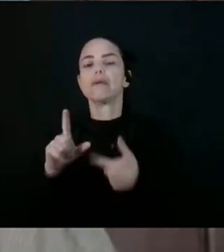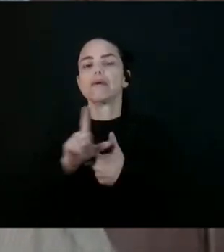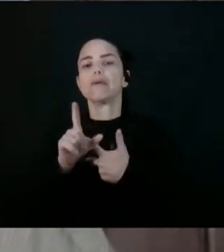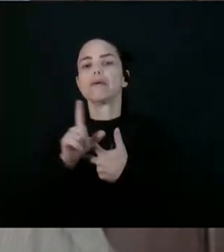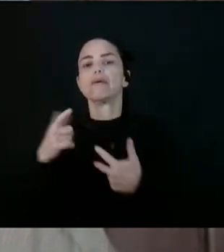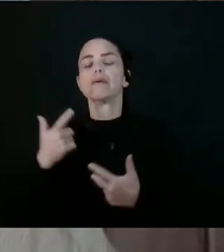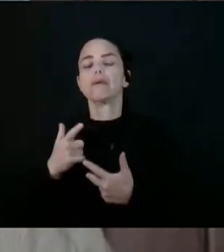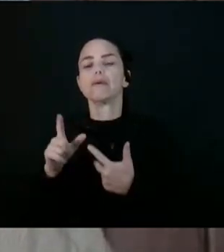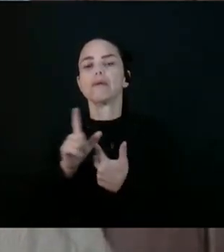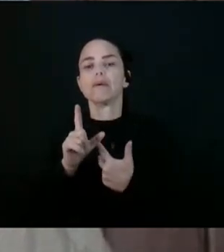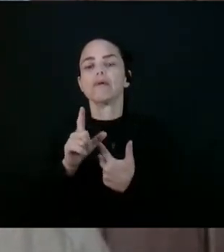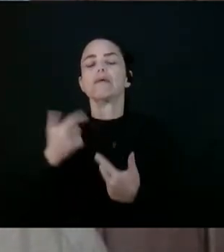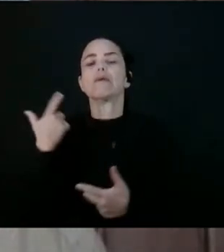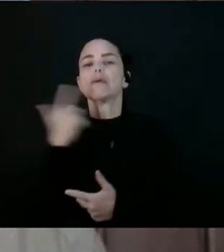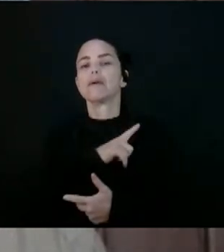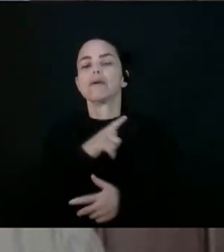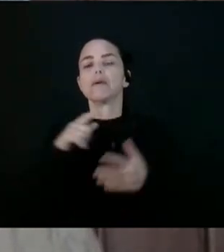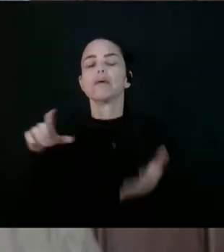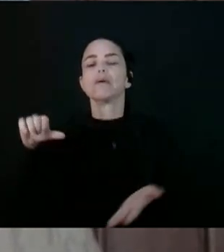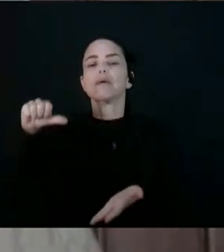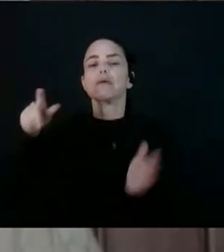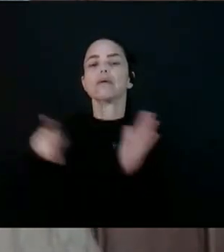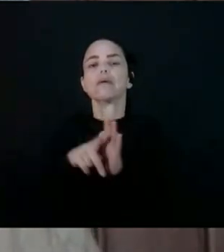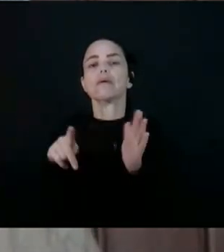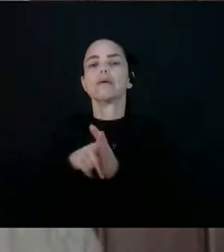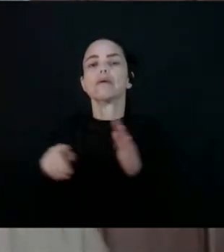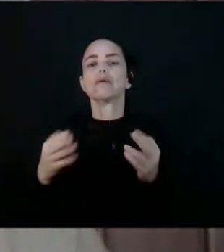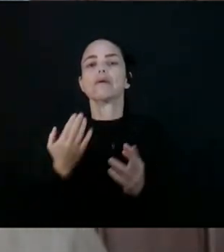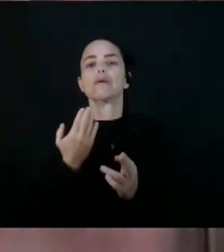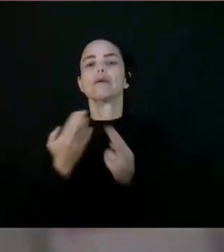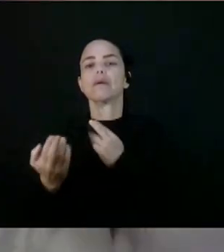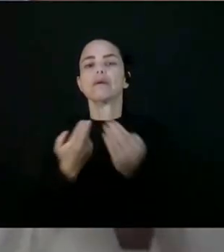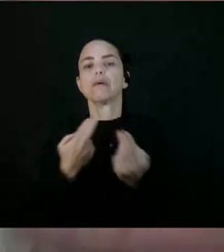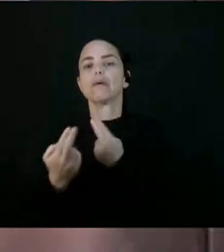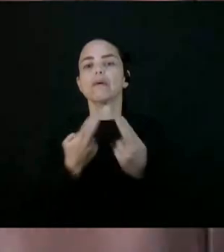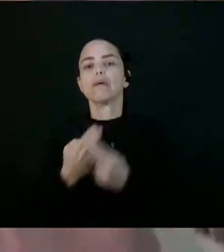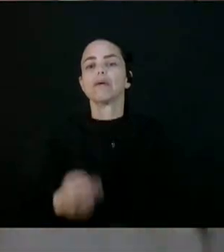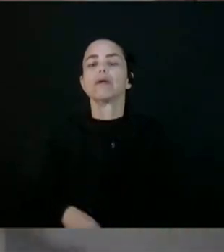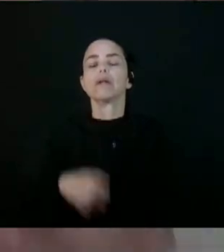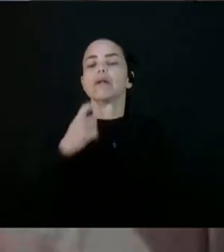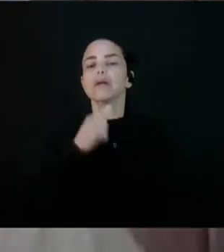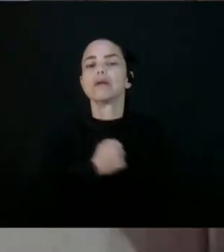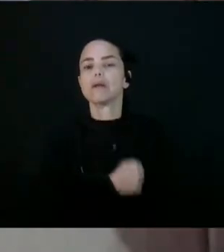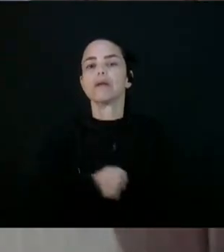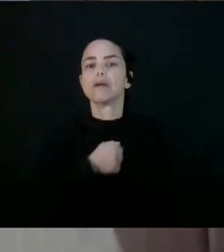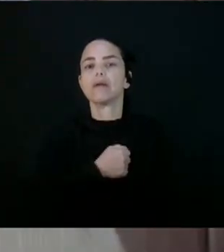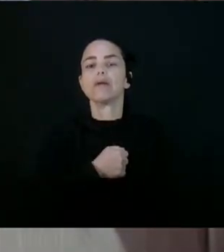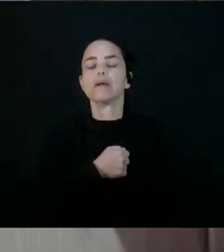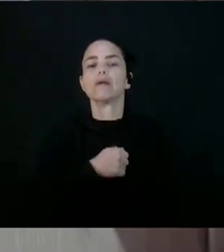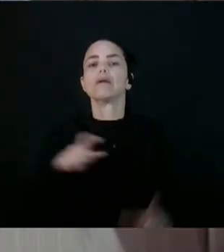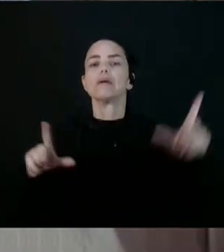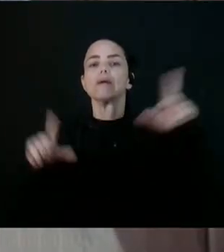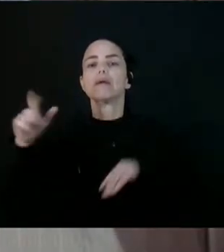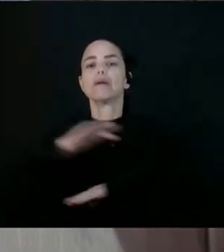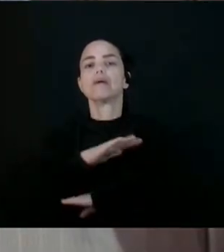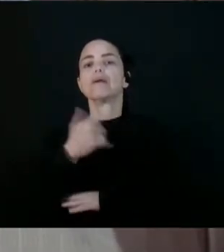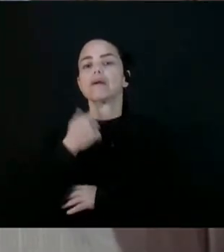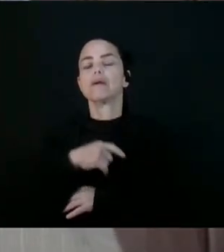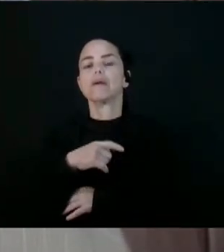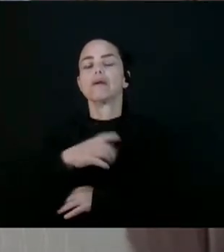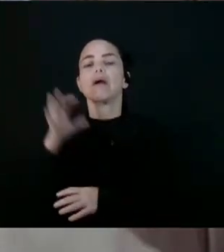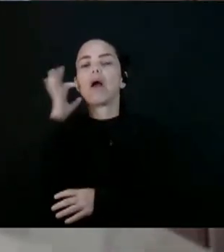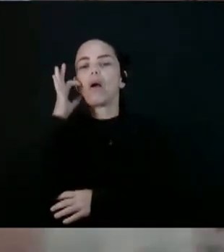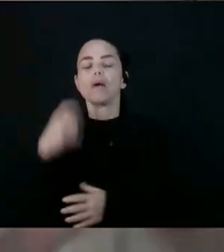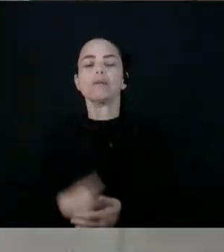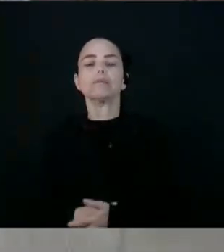própria na Avenida da Saudade e colocou no ar, pela primeira vez, a TV Câmara Campinas. Além disso,